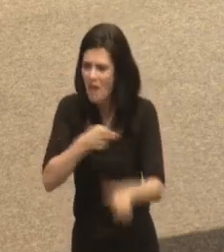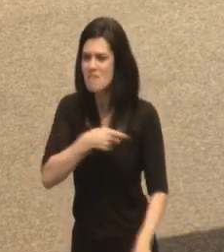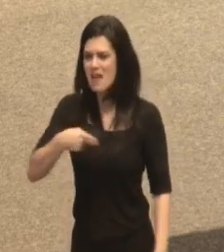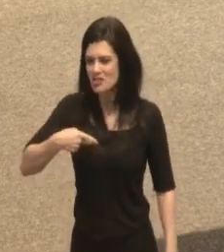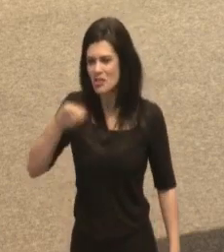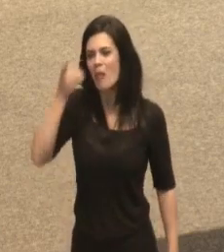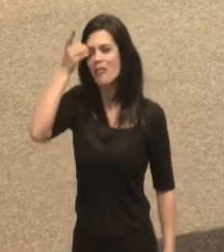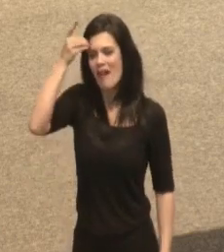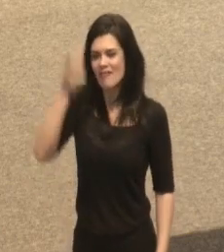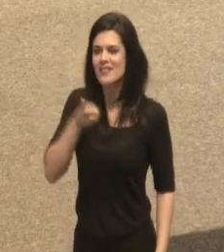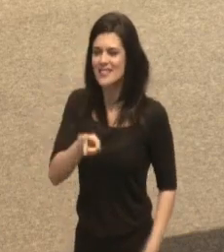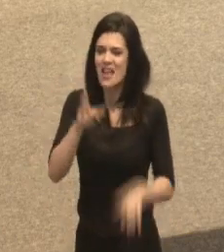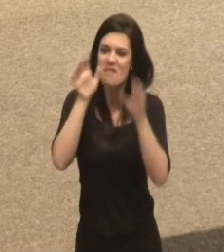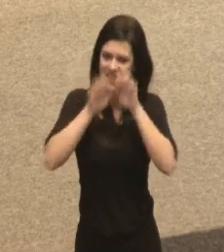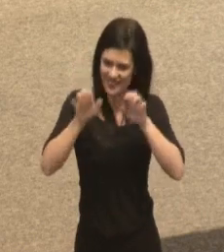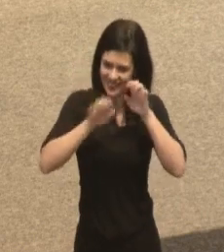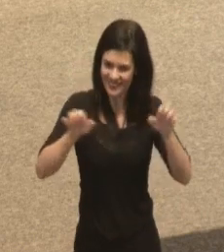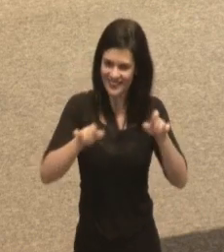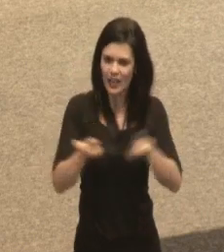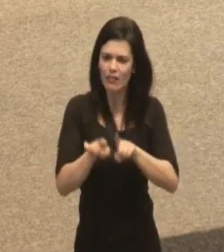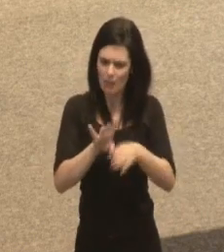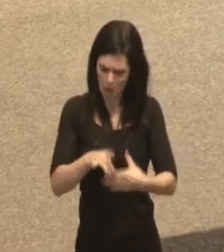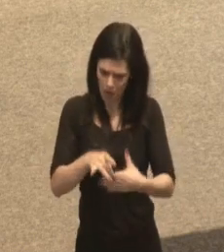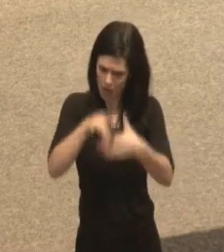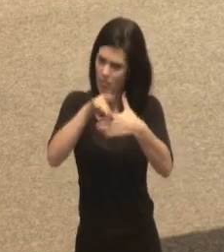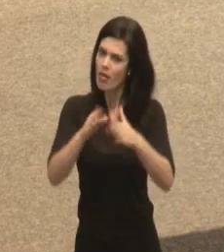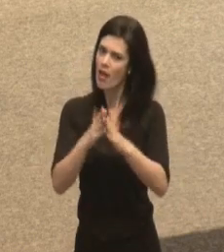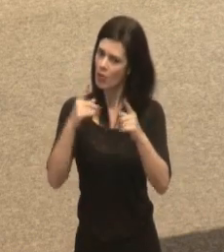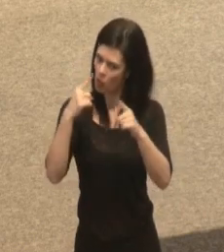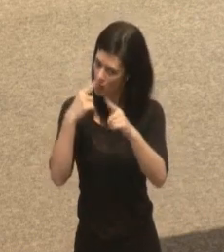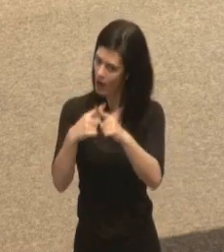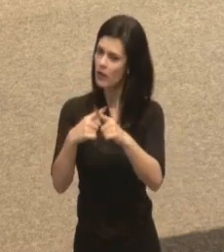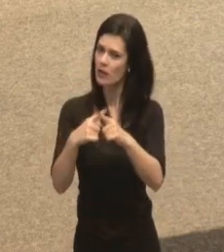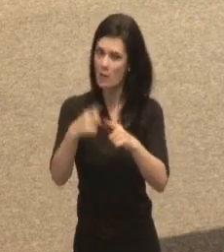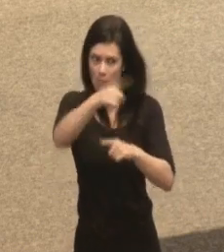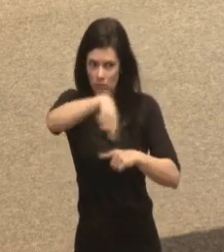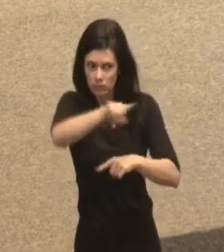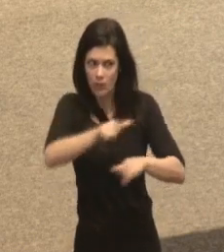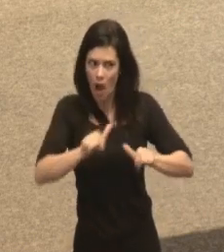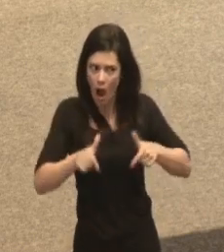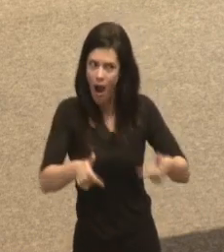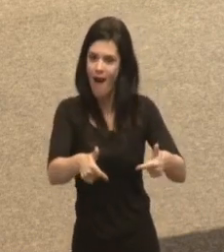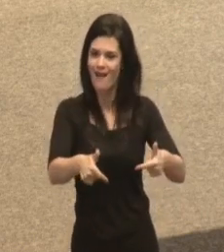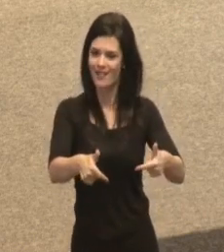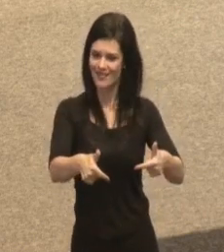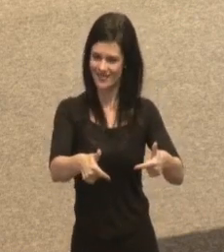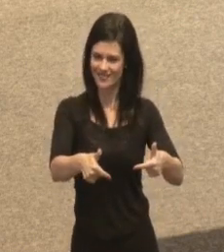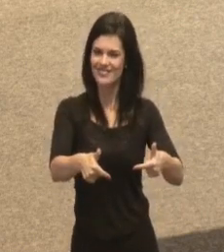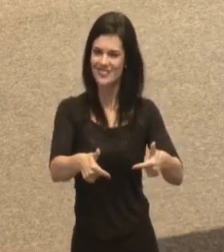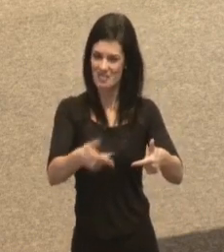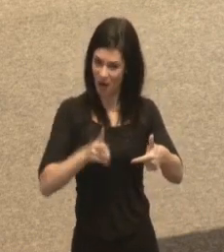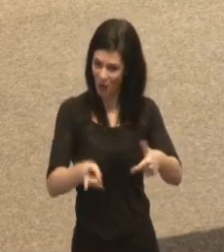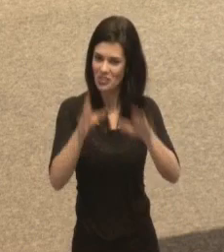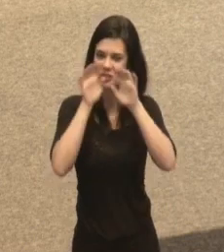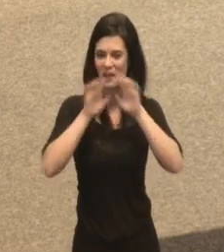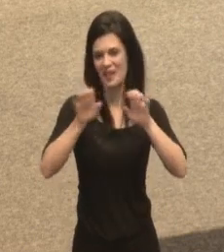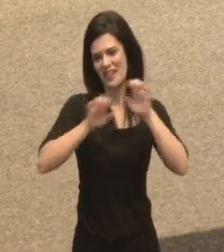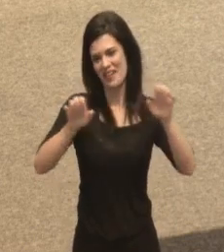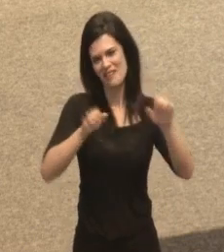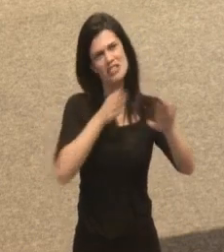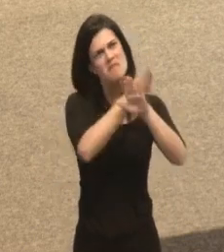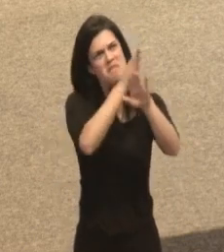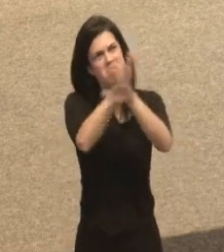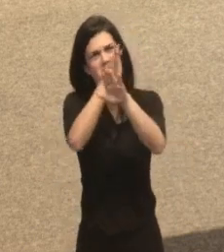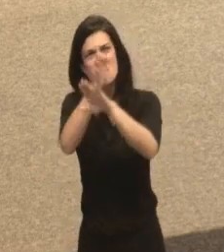todas as oportunidades, e que lidera a igreja do Senhor Jesus para avançar, para levar a graça de Deus a cada